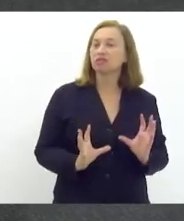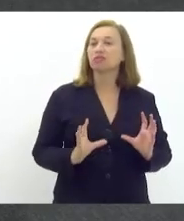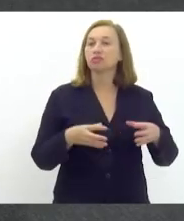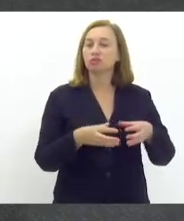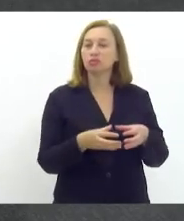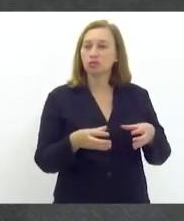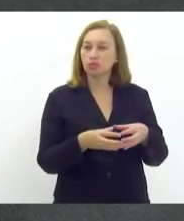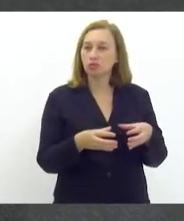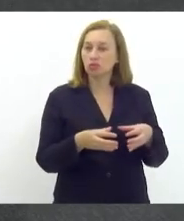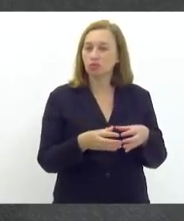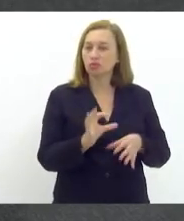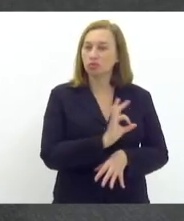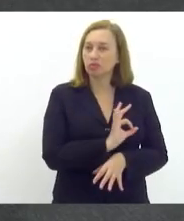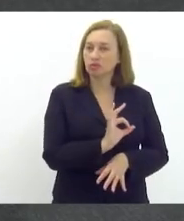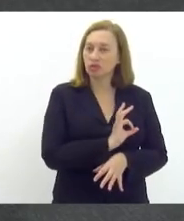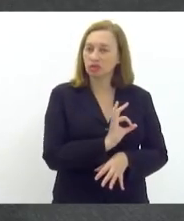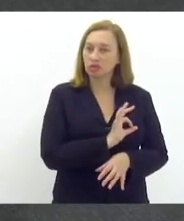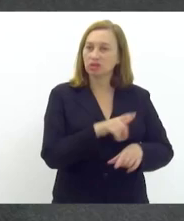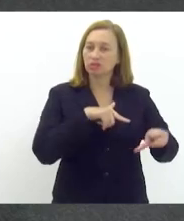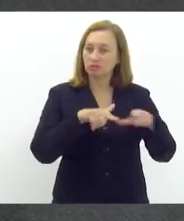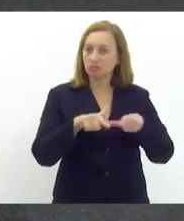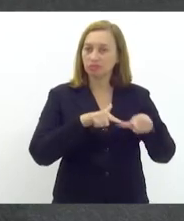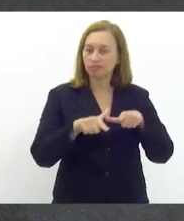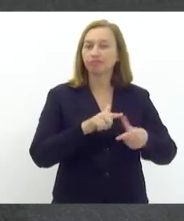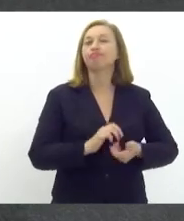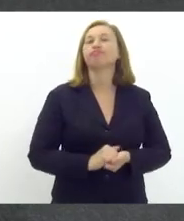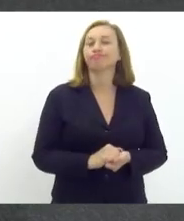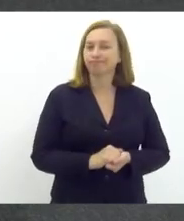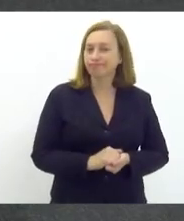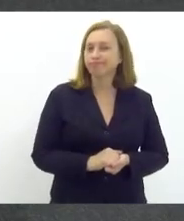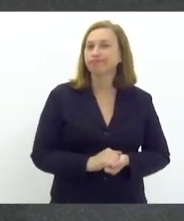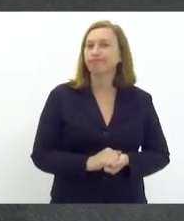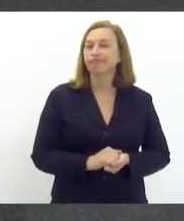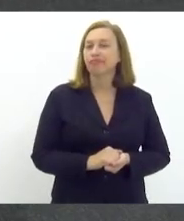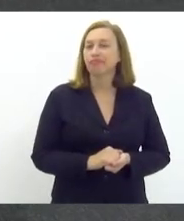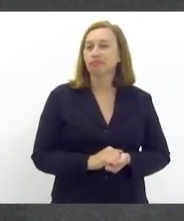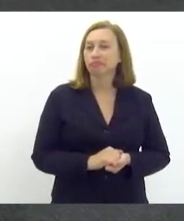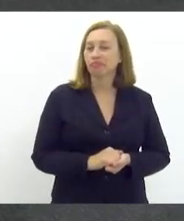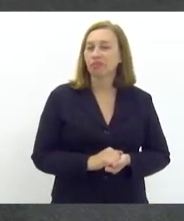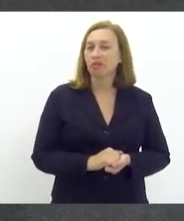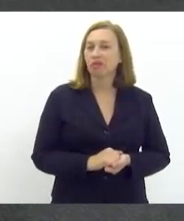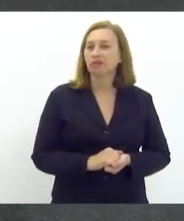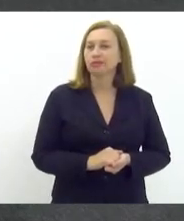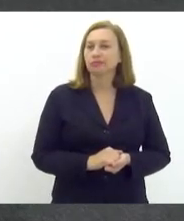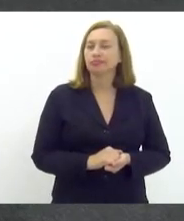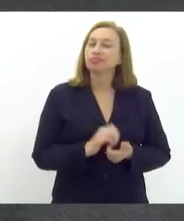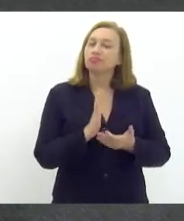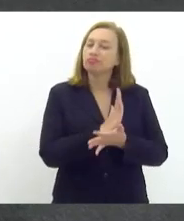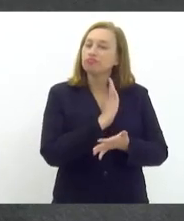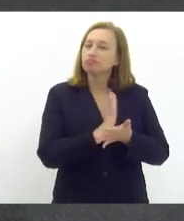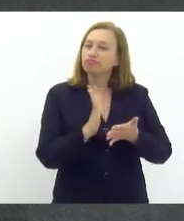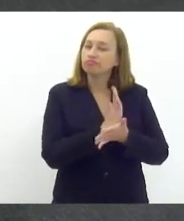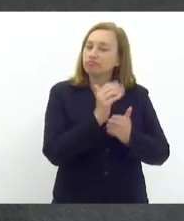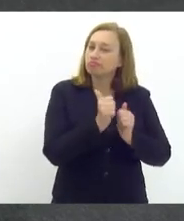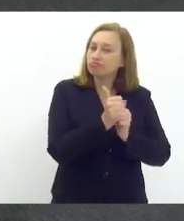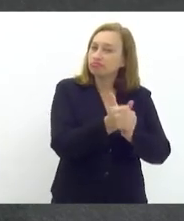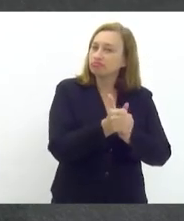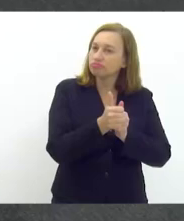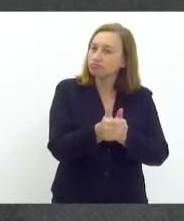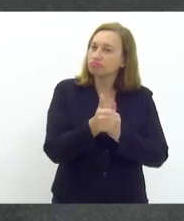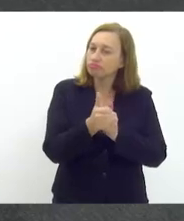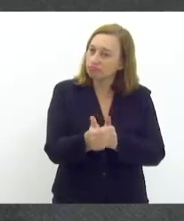trabalho E esse grupo de trabalho é tem ouvido alguns segmentos